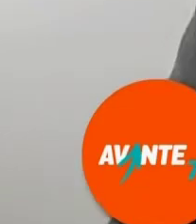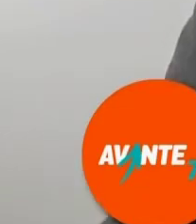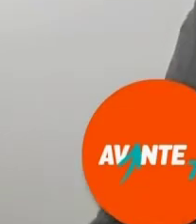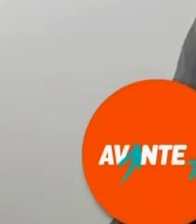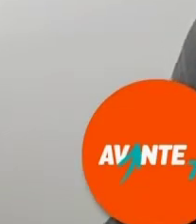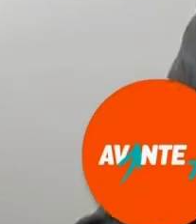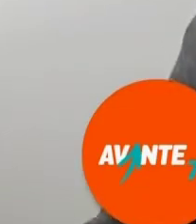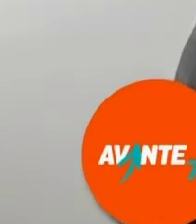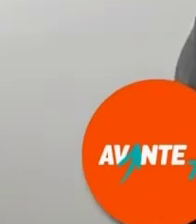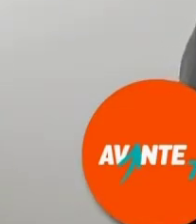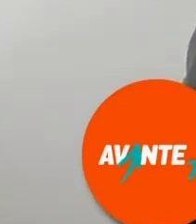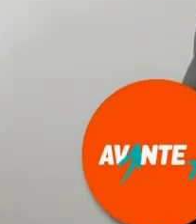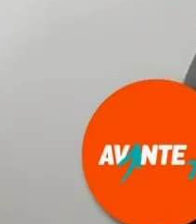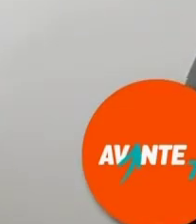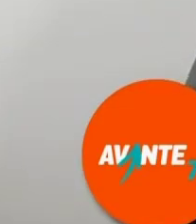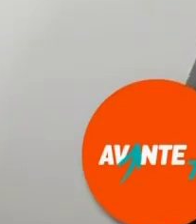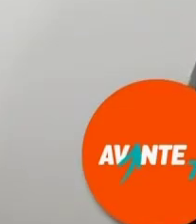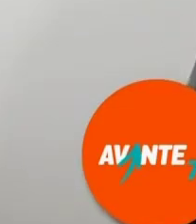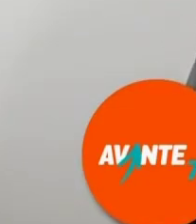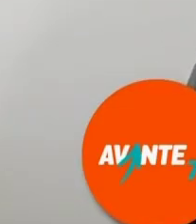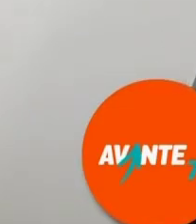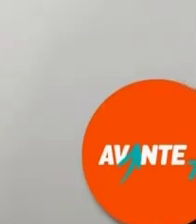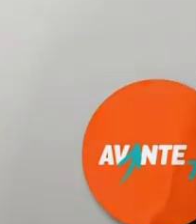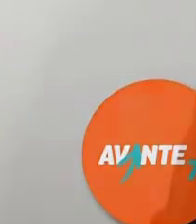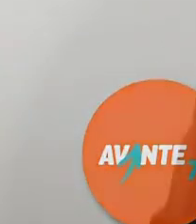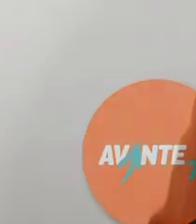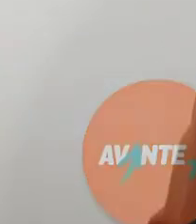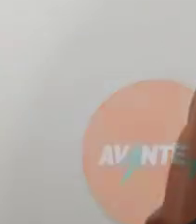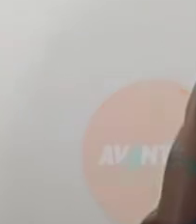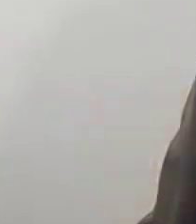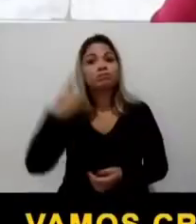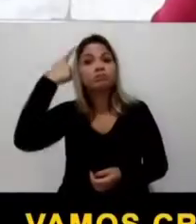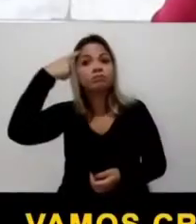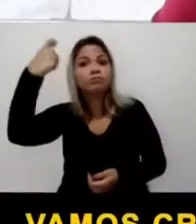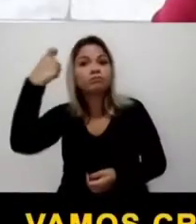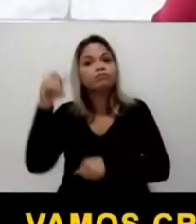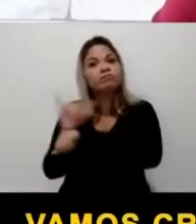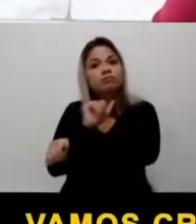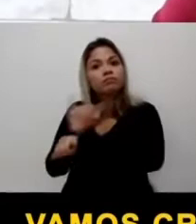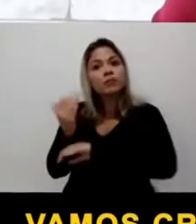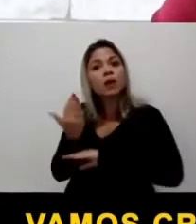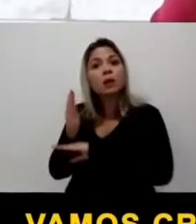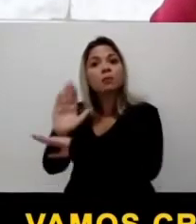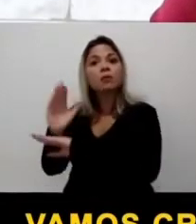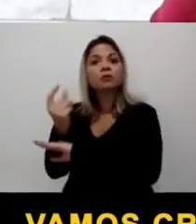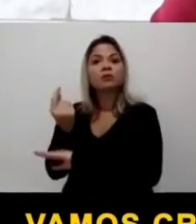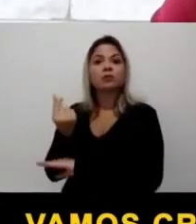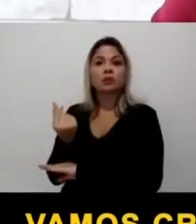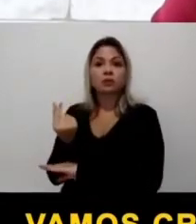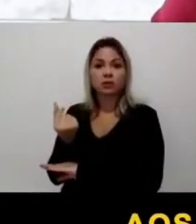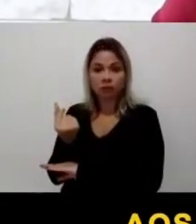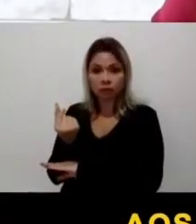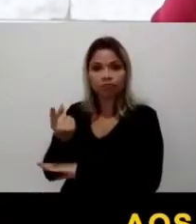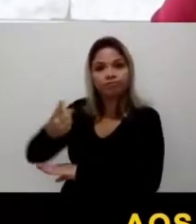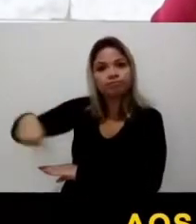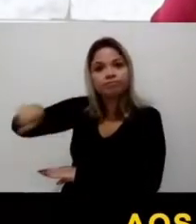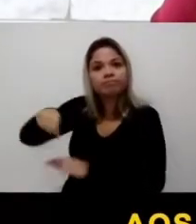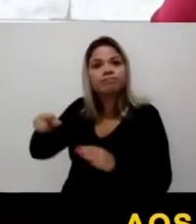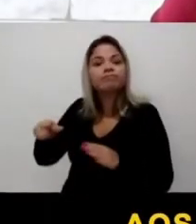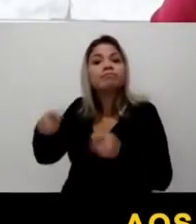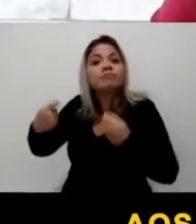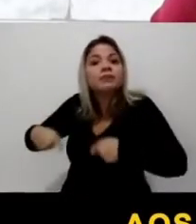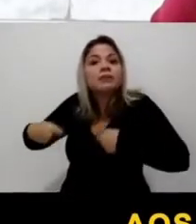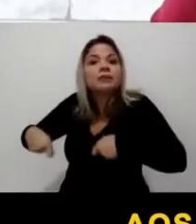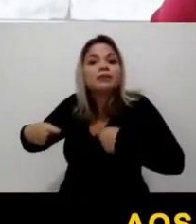emprego e renda na nossa cidade. Carlos Paz, 70 avante. Vamos criar instrumentos de apoio financeiro aos